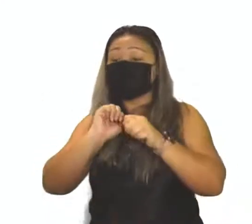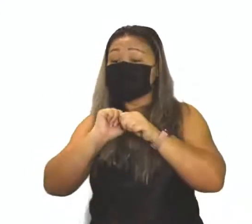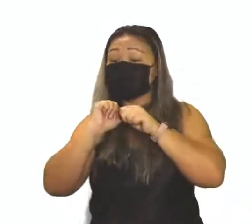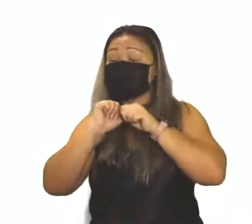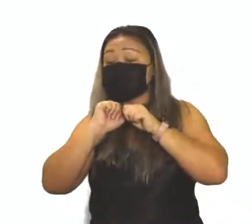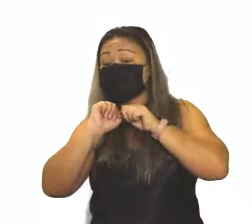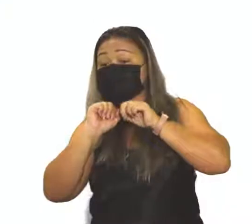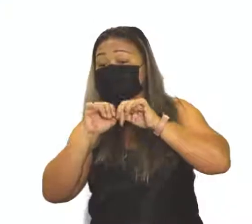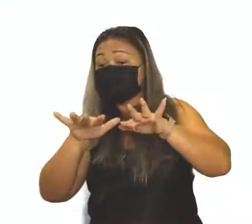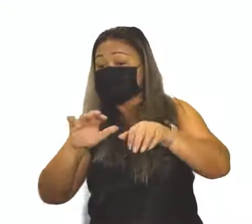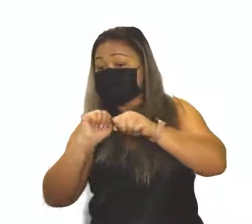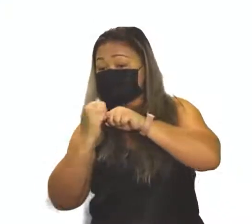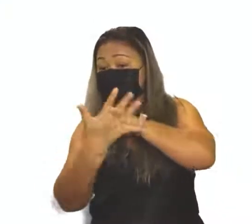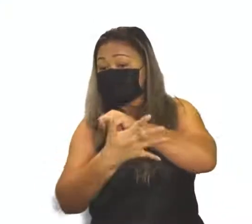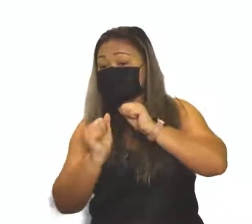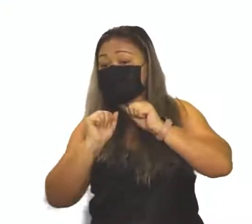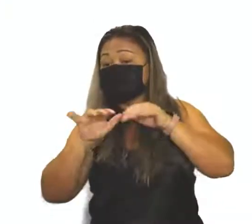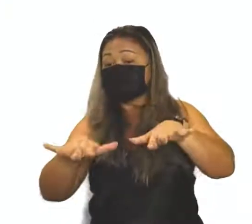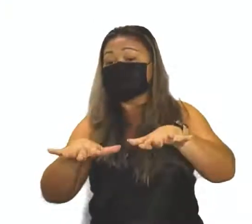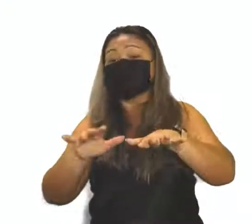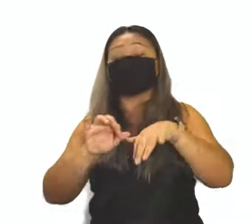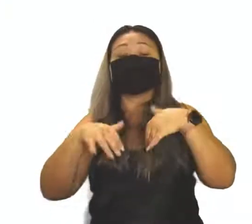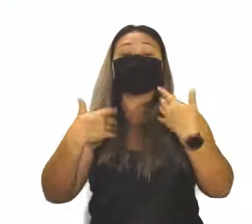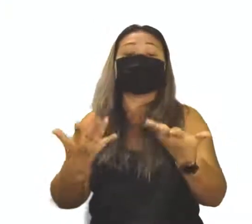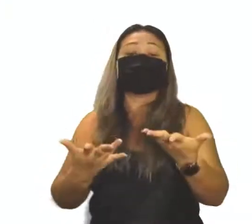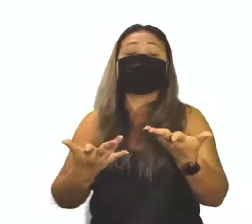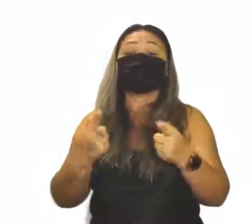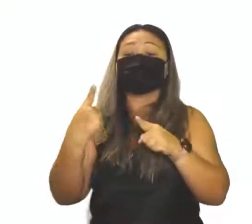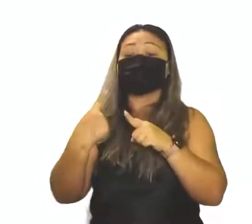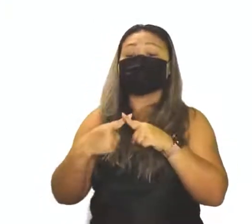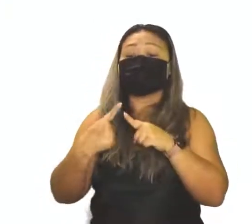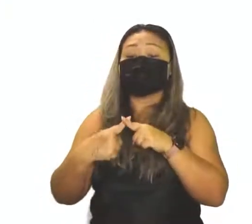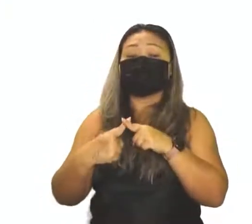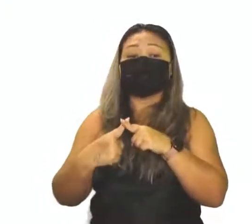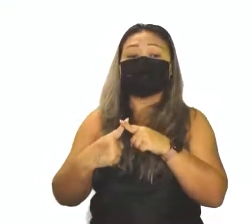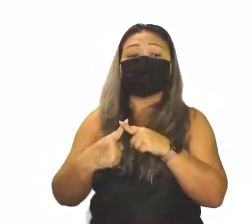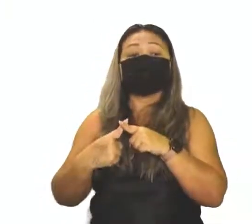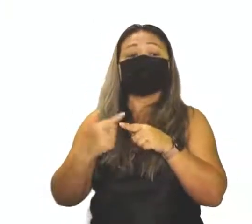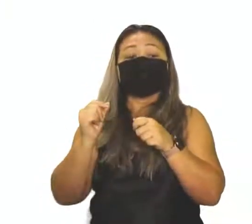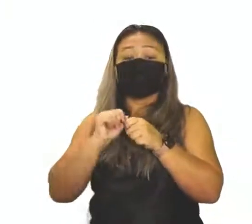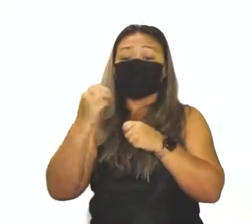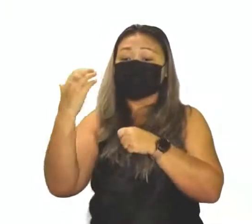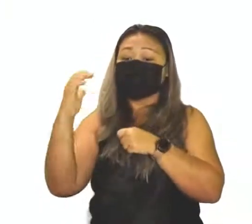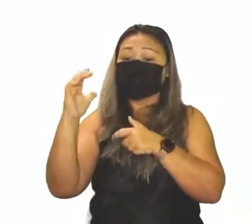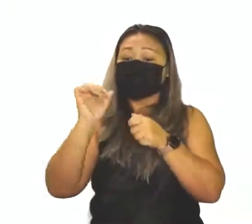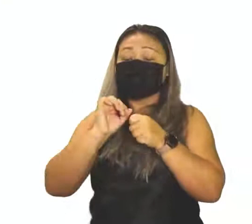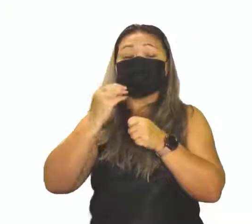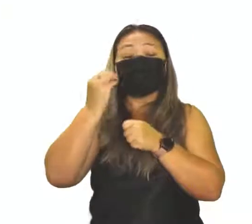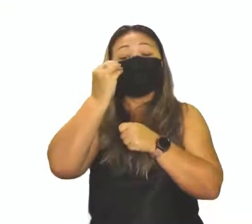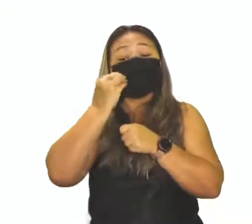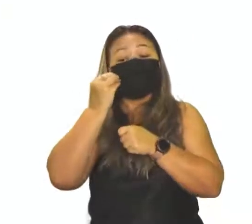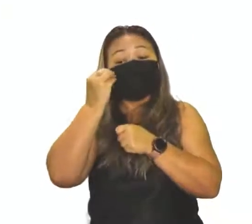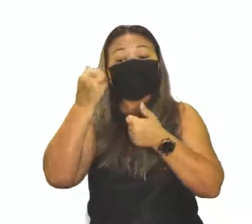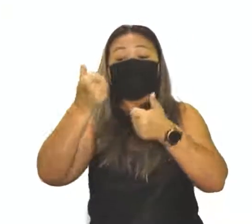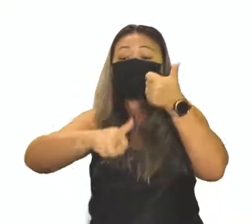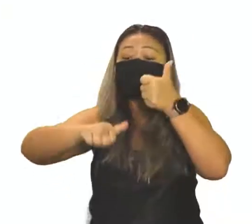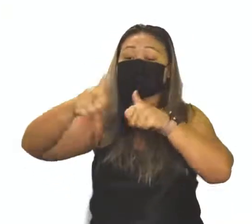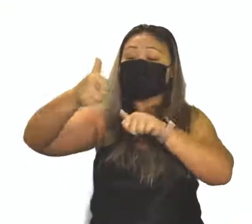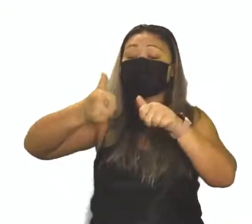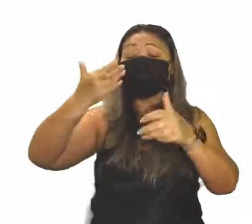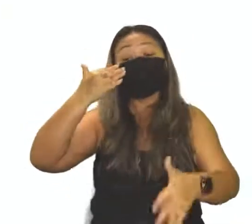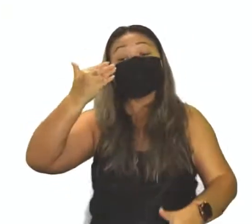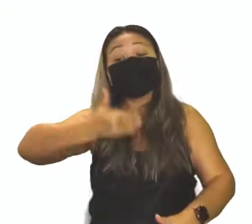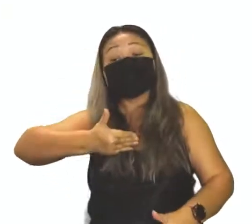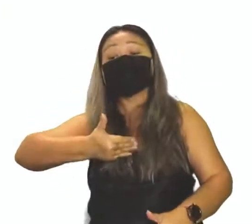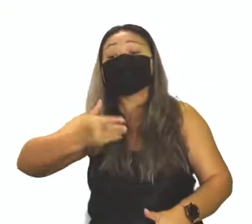pandemia. Então é nesse sentido. Porque, gente, a ciência analisou, experimentou e